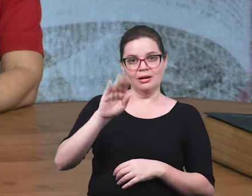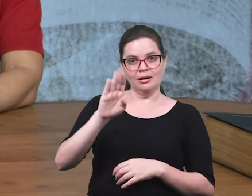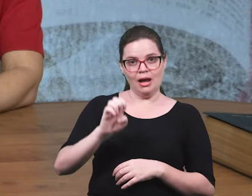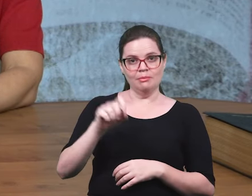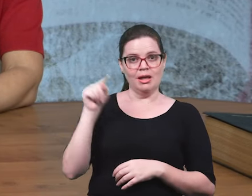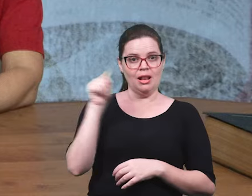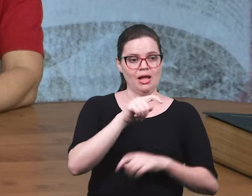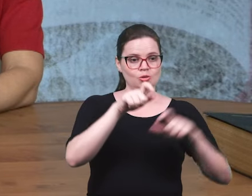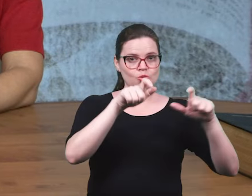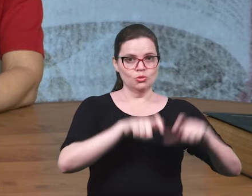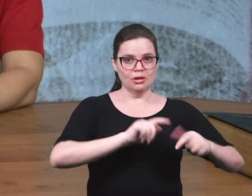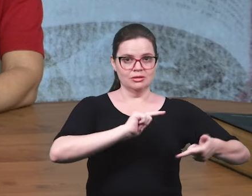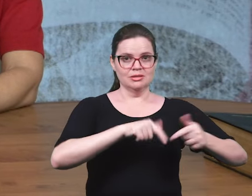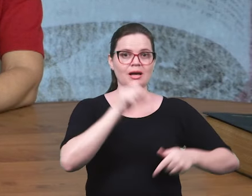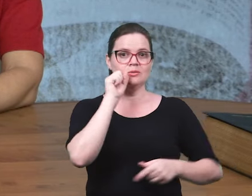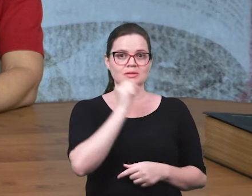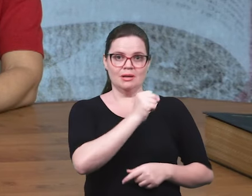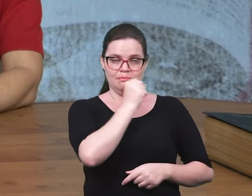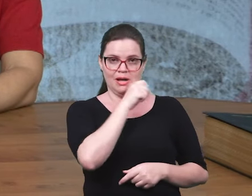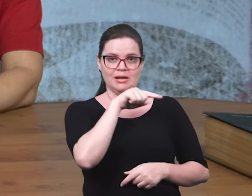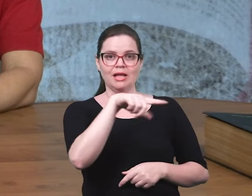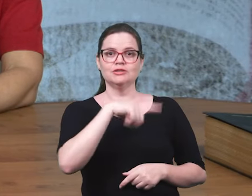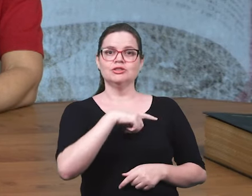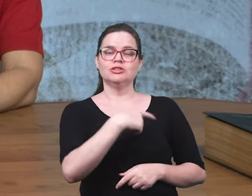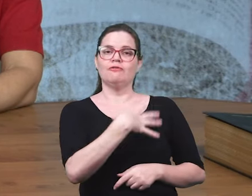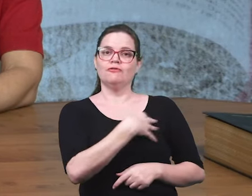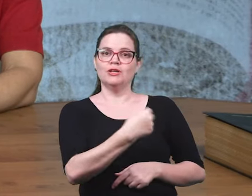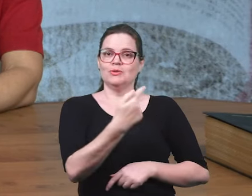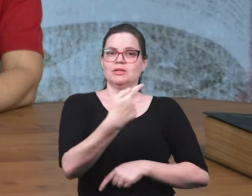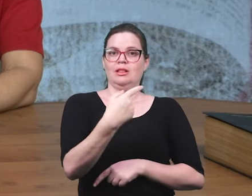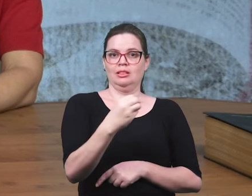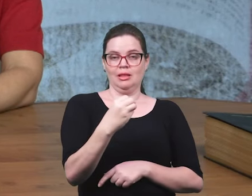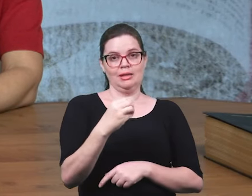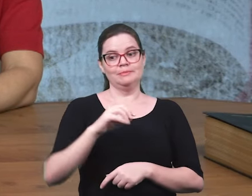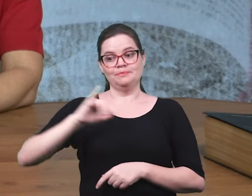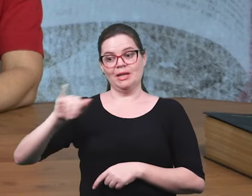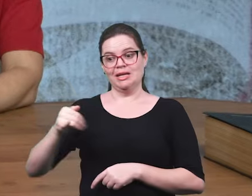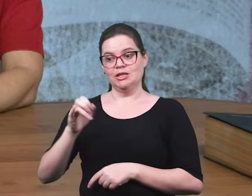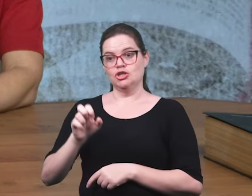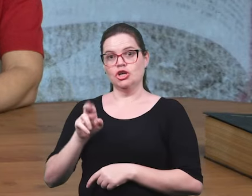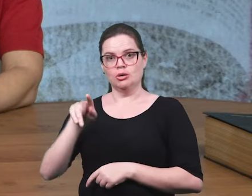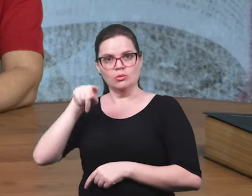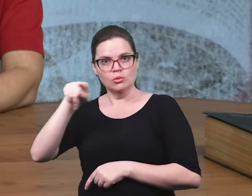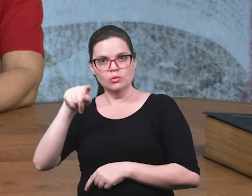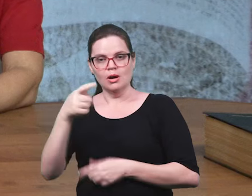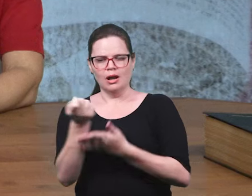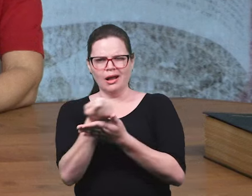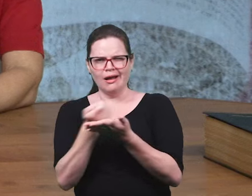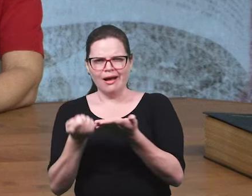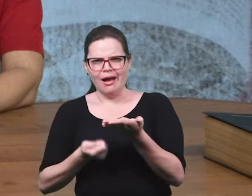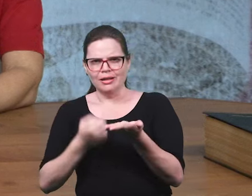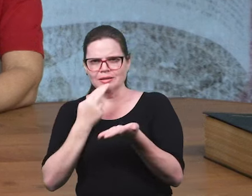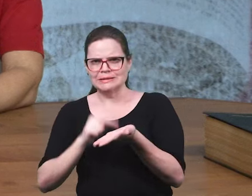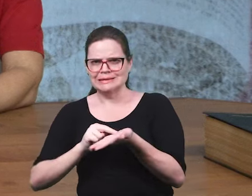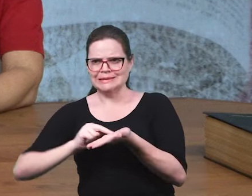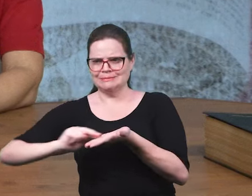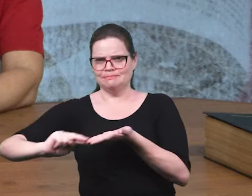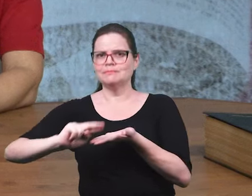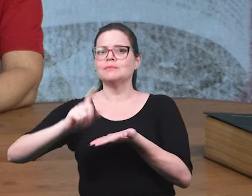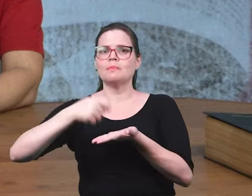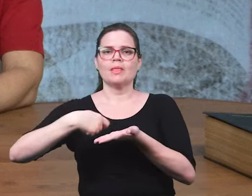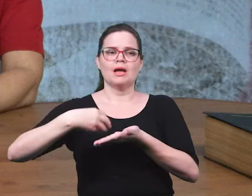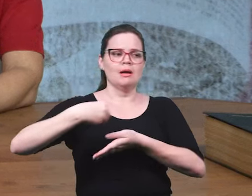escreveu cartas e as enviou a Samaria aos chefes de Jezreel, aos anciãos